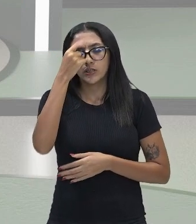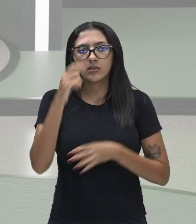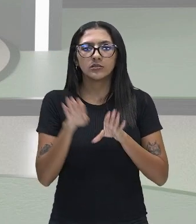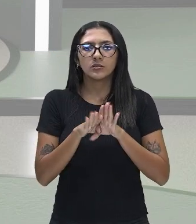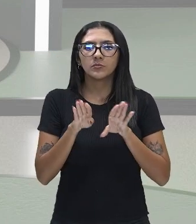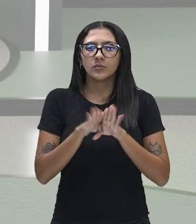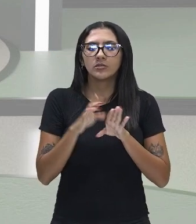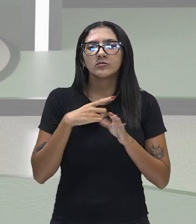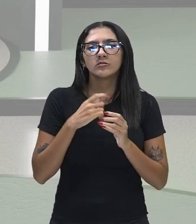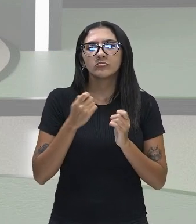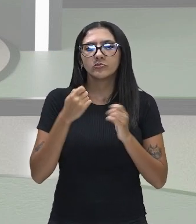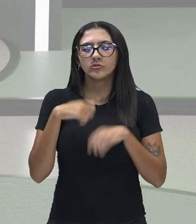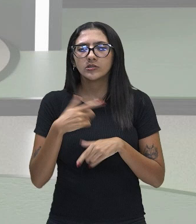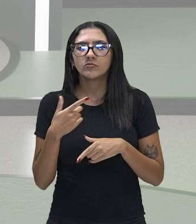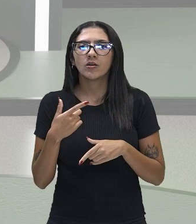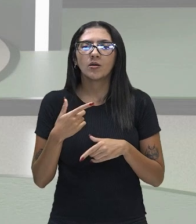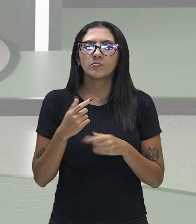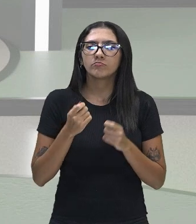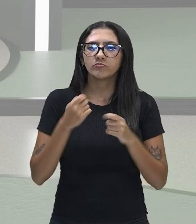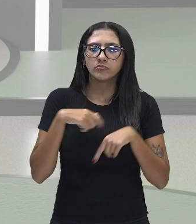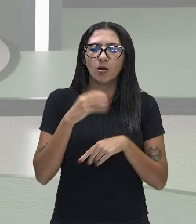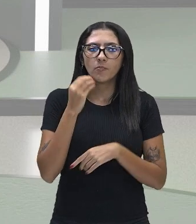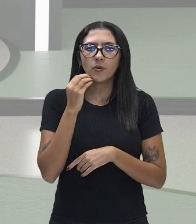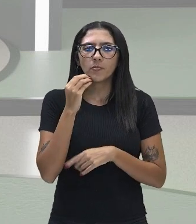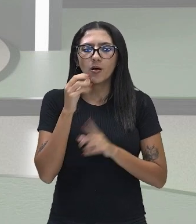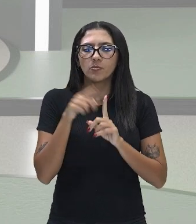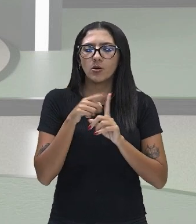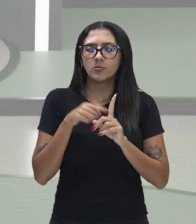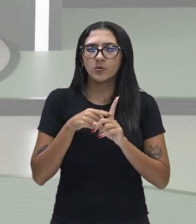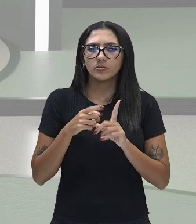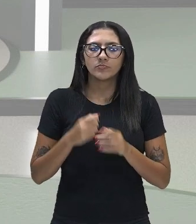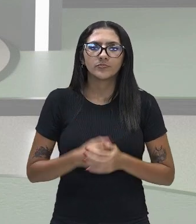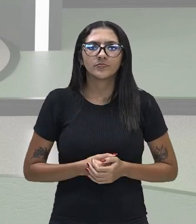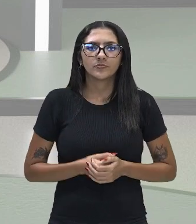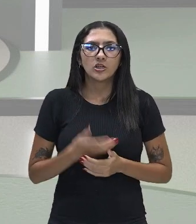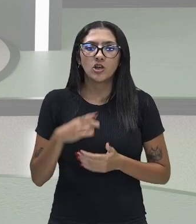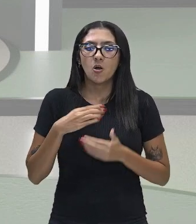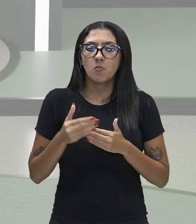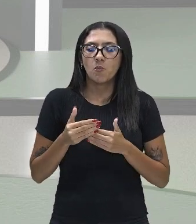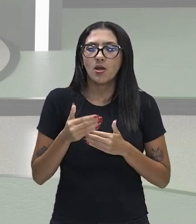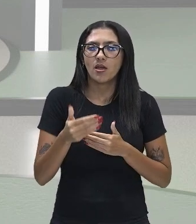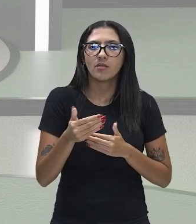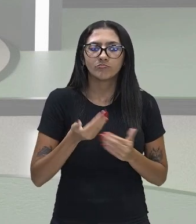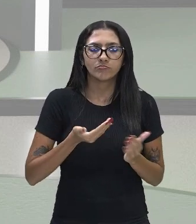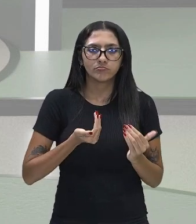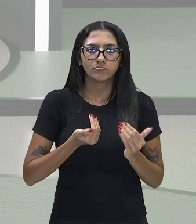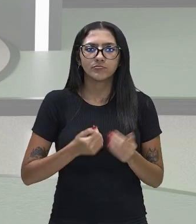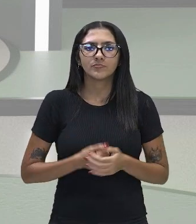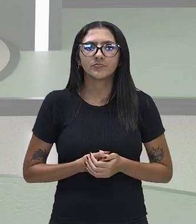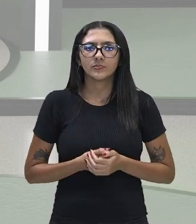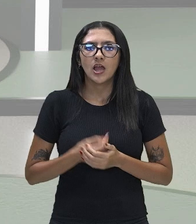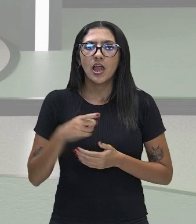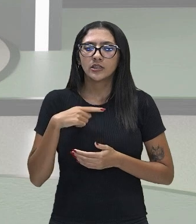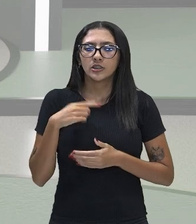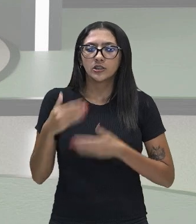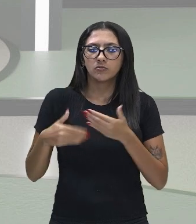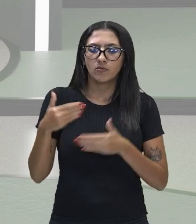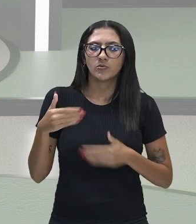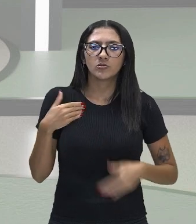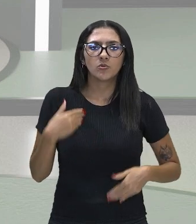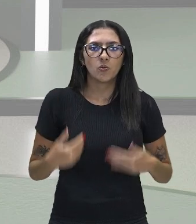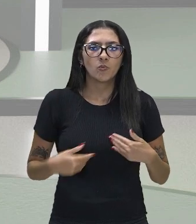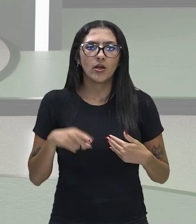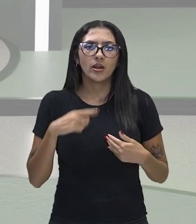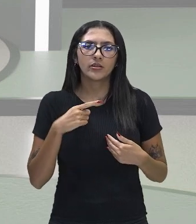gerar filhos, né? Entrando ali na adolescência. E essa puberdade, ela é